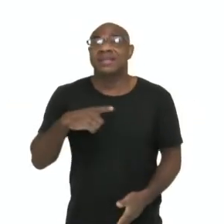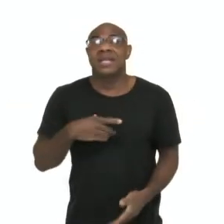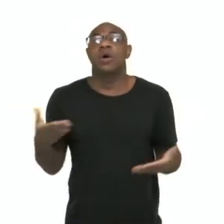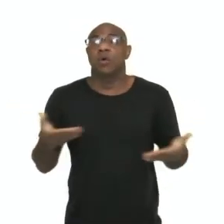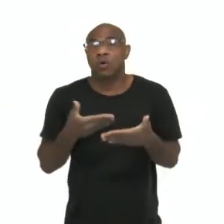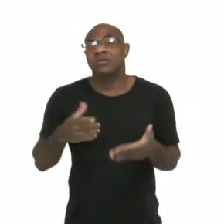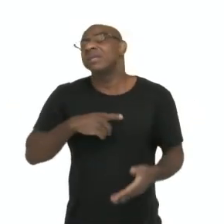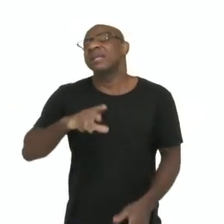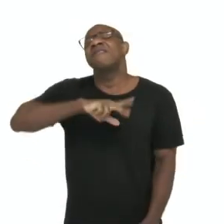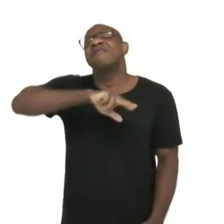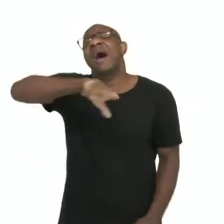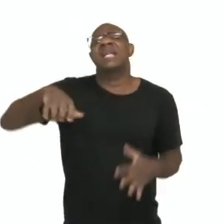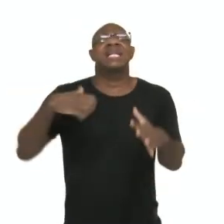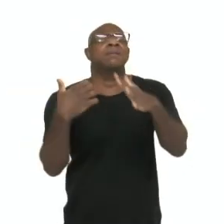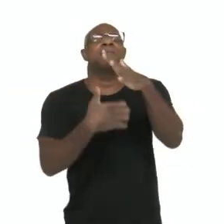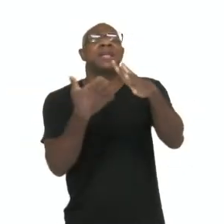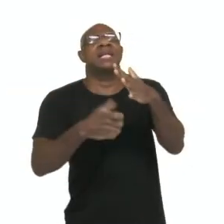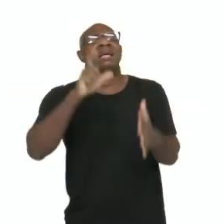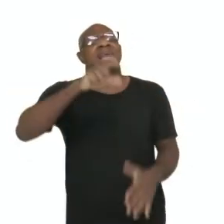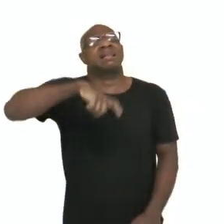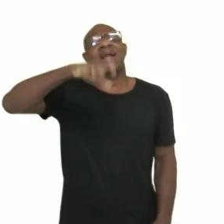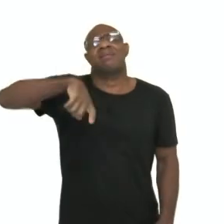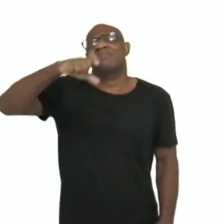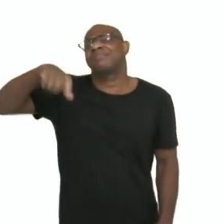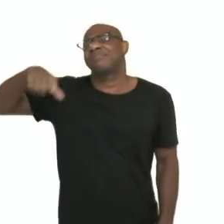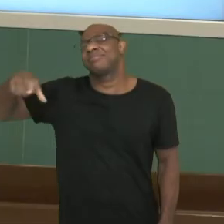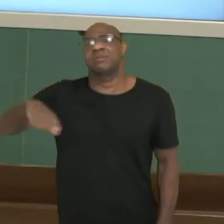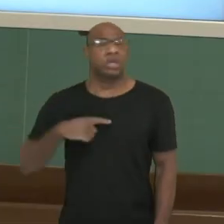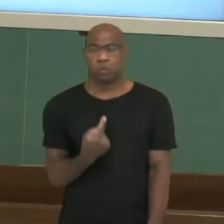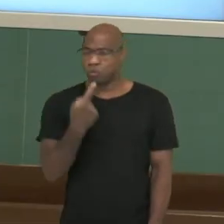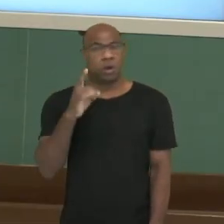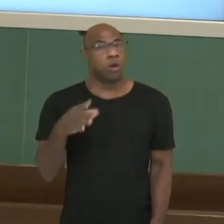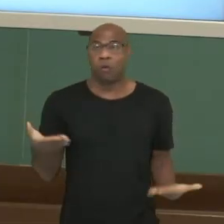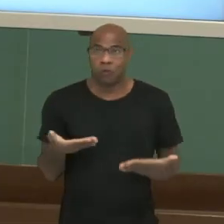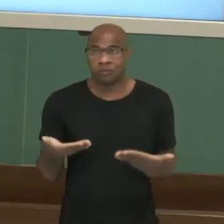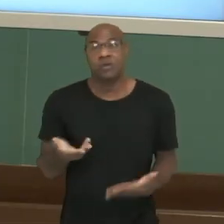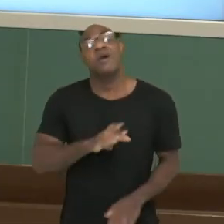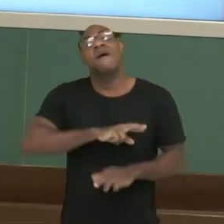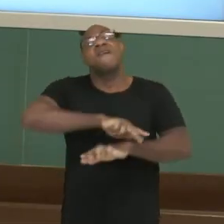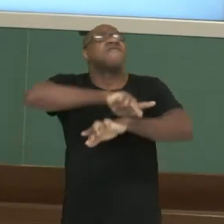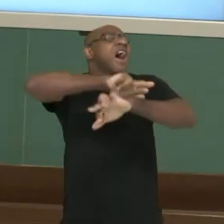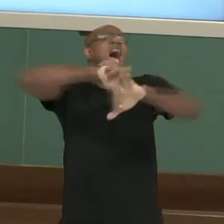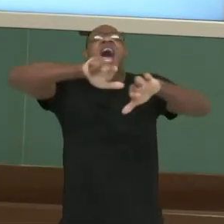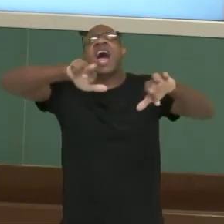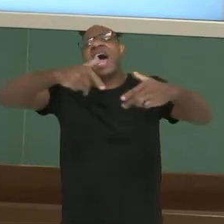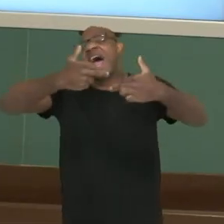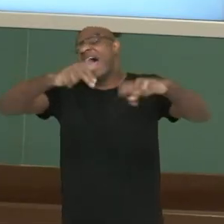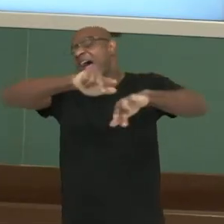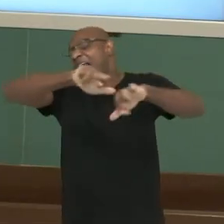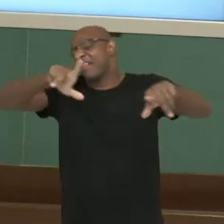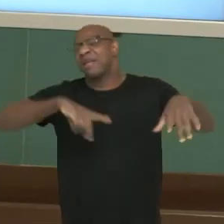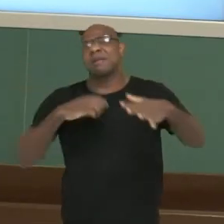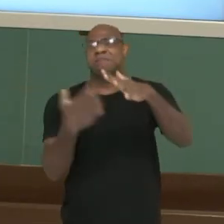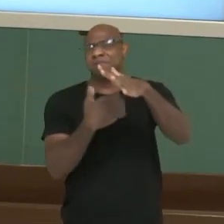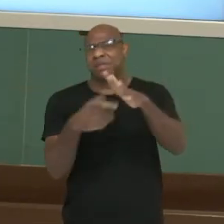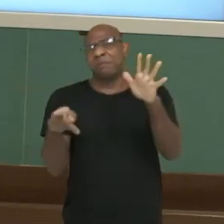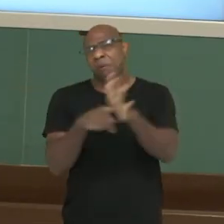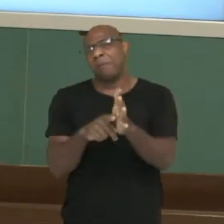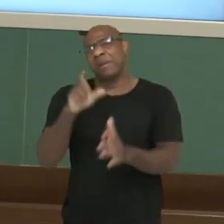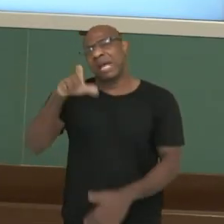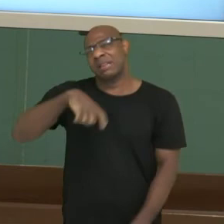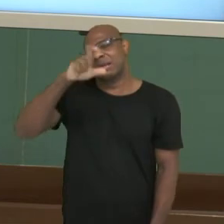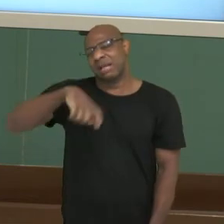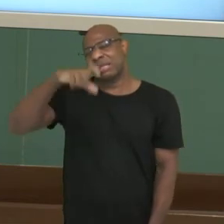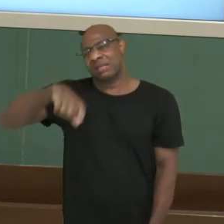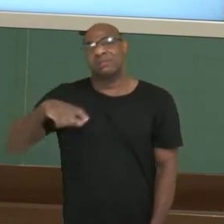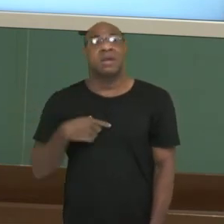que administram os cartões de crédito, não temos apenas uma, né? E é bom que você tenha essa variedade, porque aí